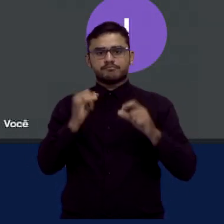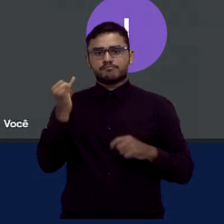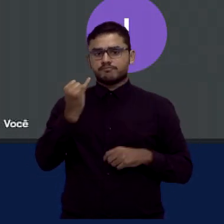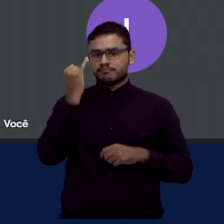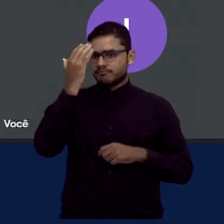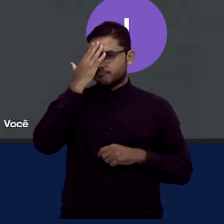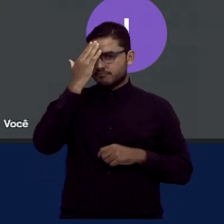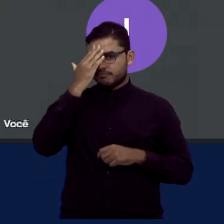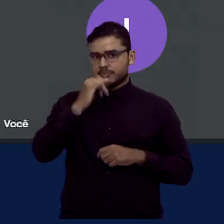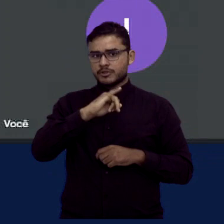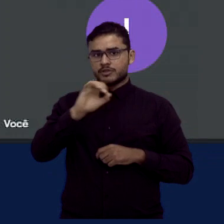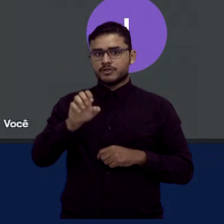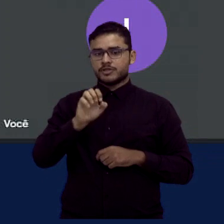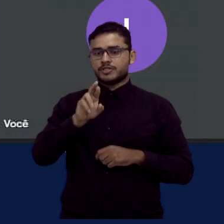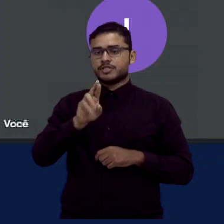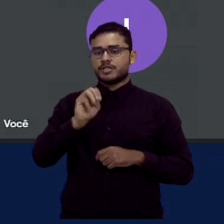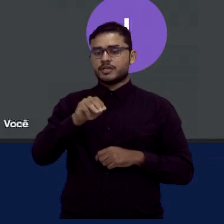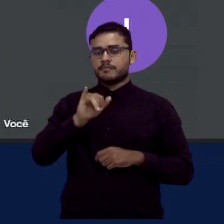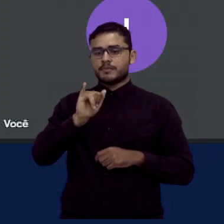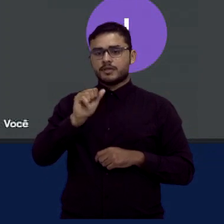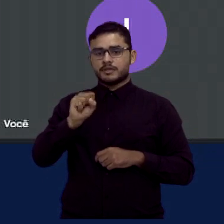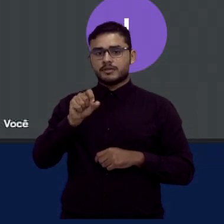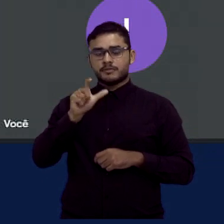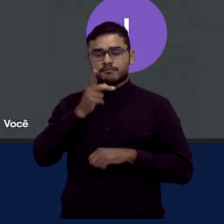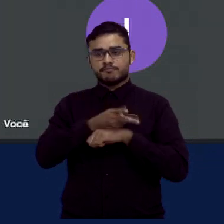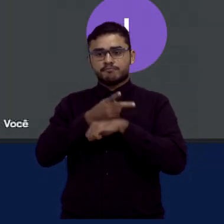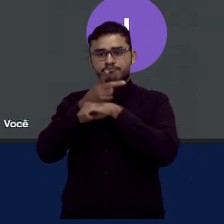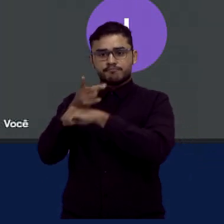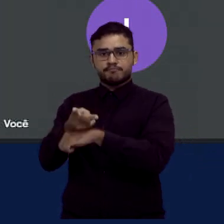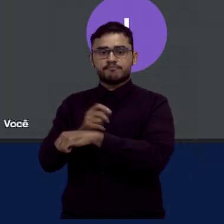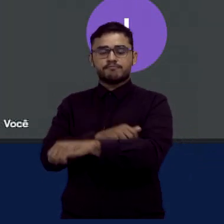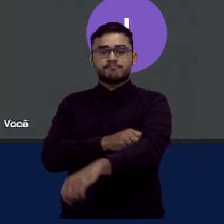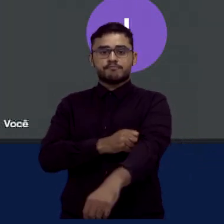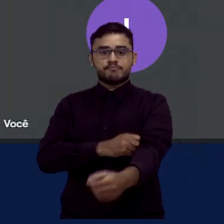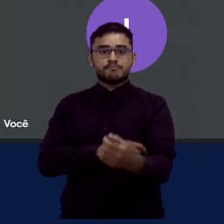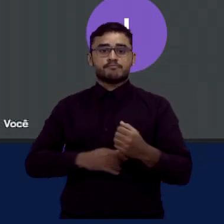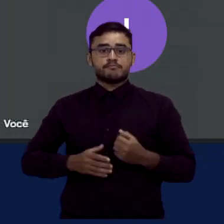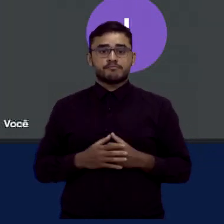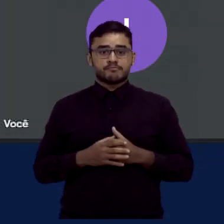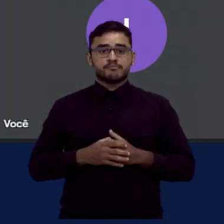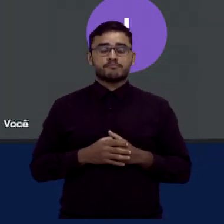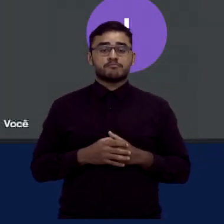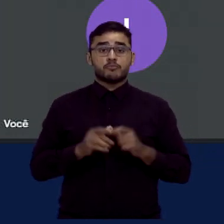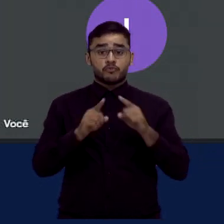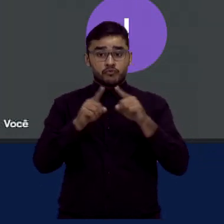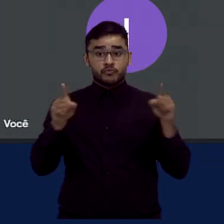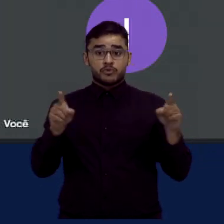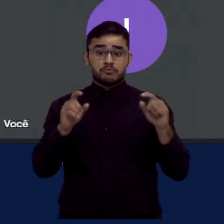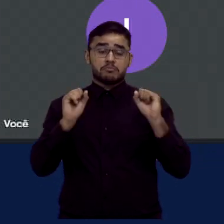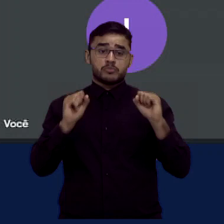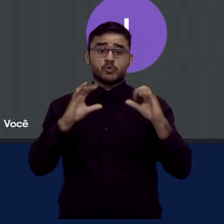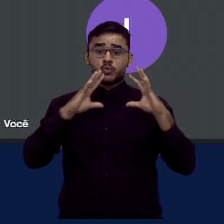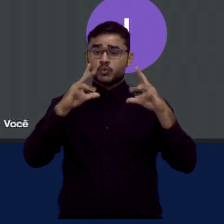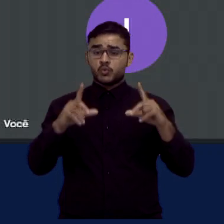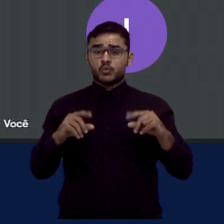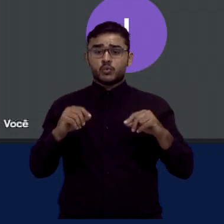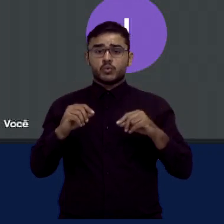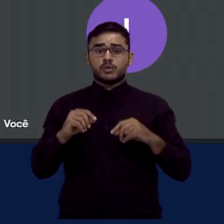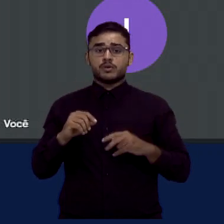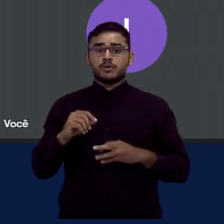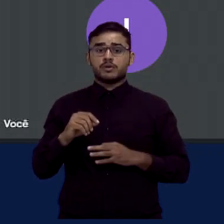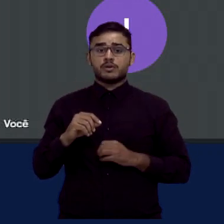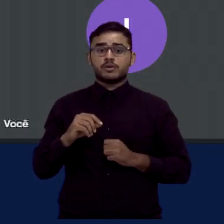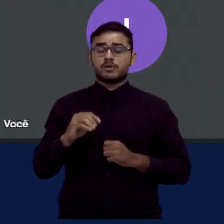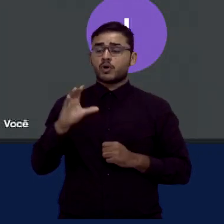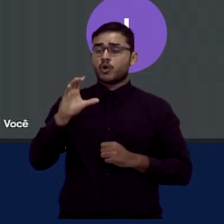a Jeremias Pérez esse Jabuti. Inclusive, eu também sugiro vocês a verem todo e qualquer trabalho do Costa e do